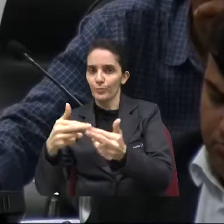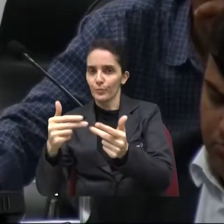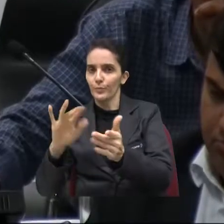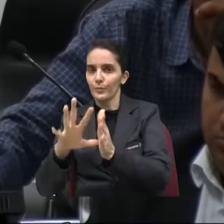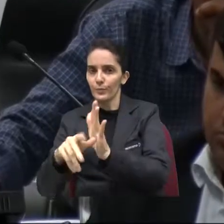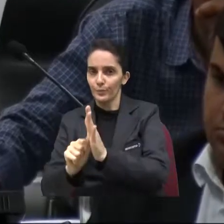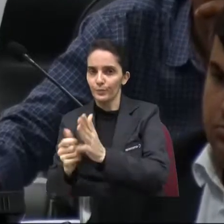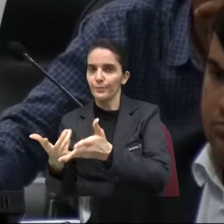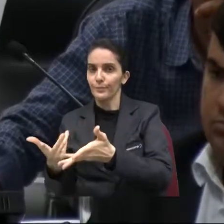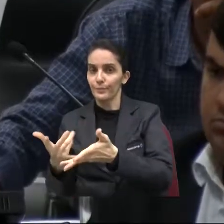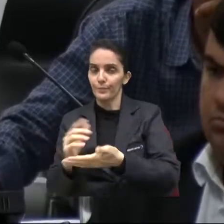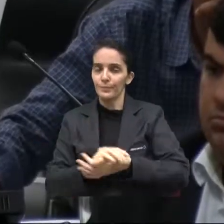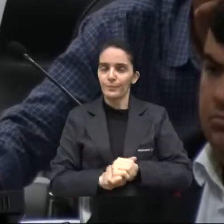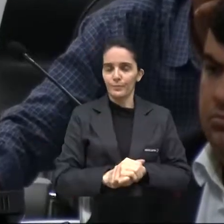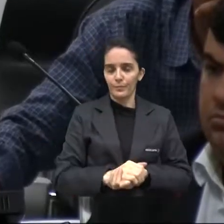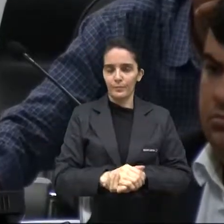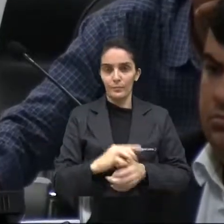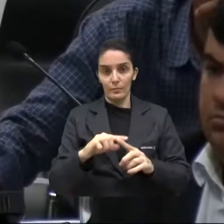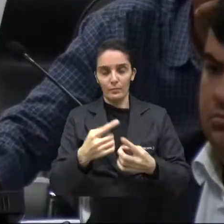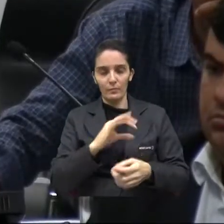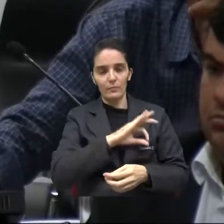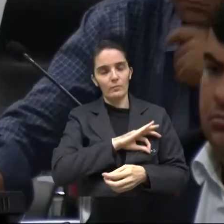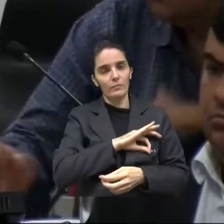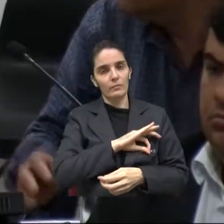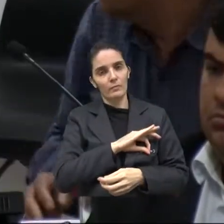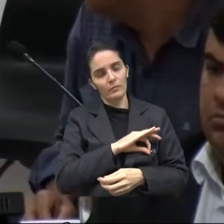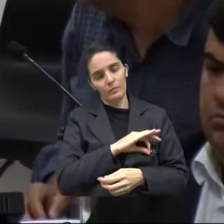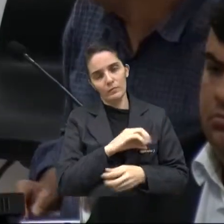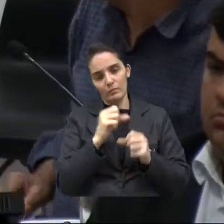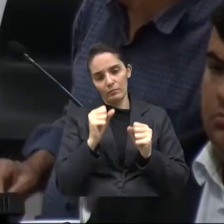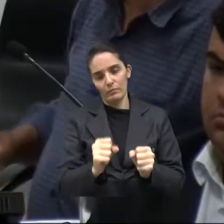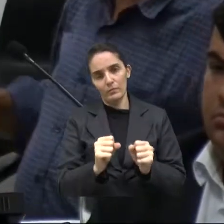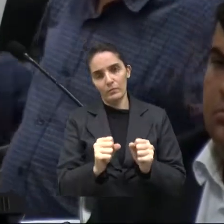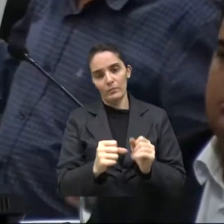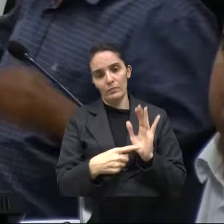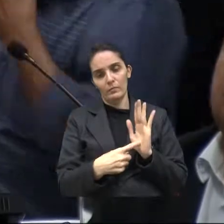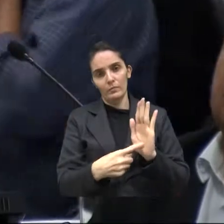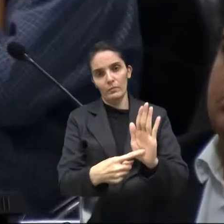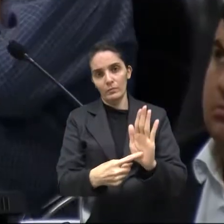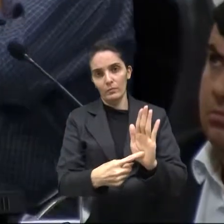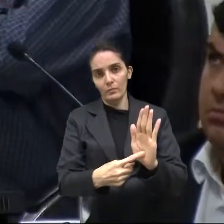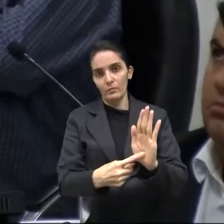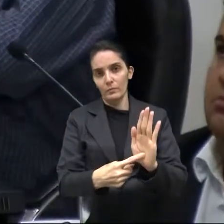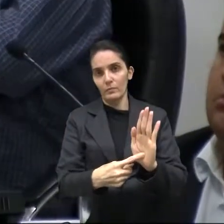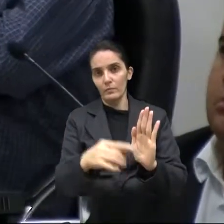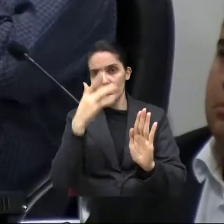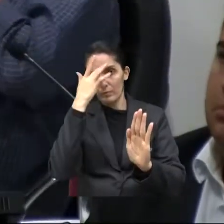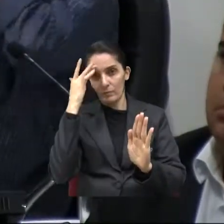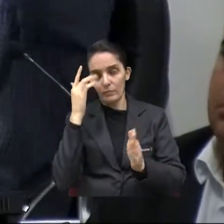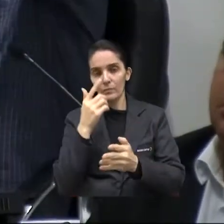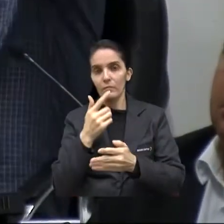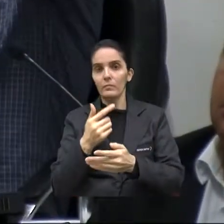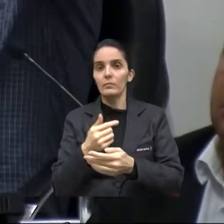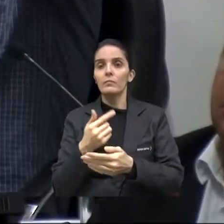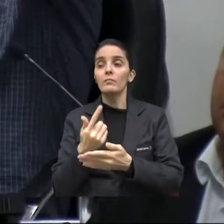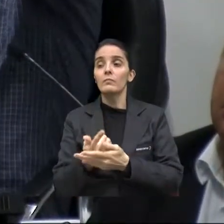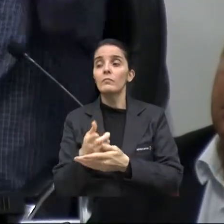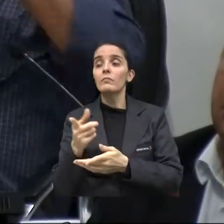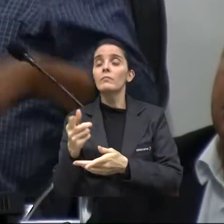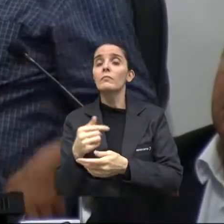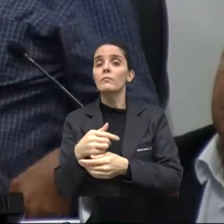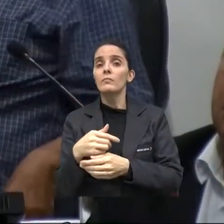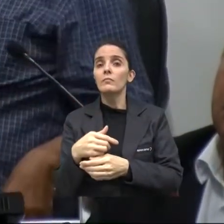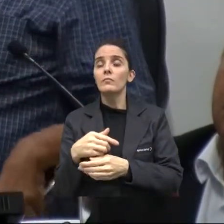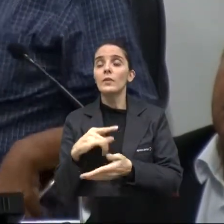Mas, pelo menos a polícia vai poder chegar naquele comprador que teve a dificuldade que o Jorge falou, e falar assim, deixa